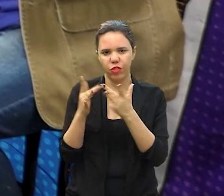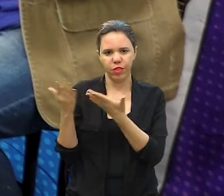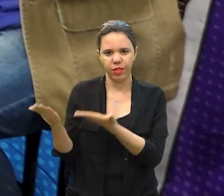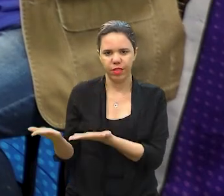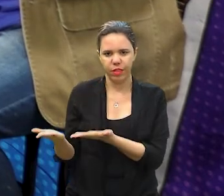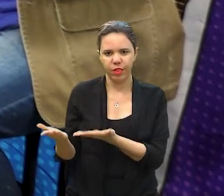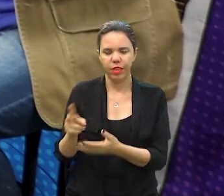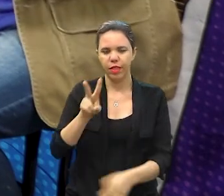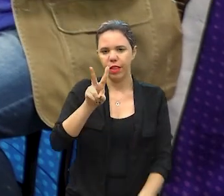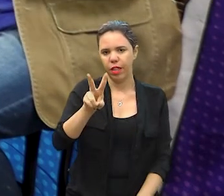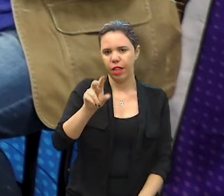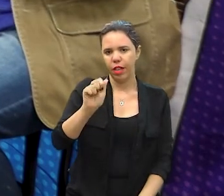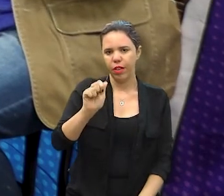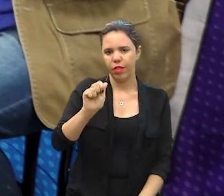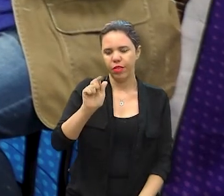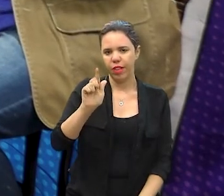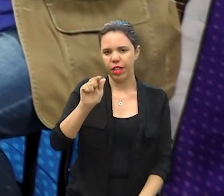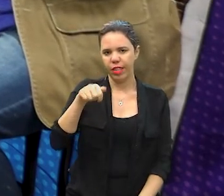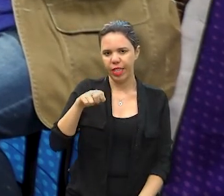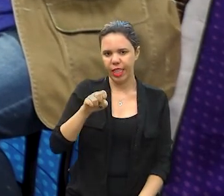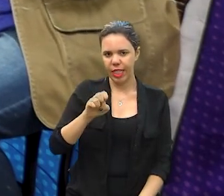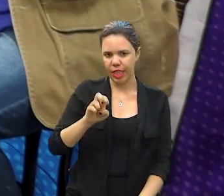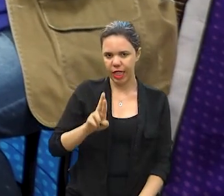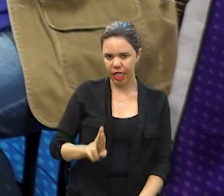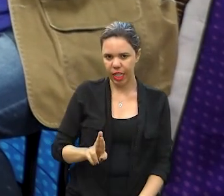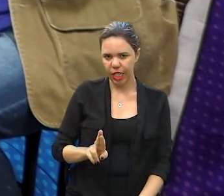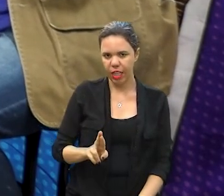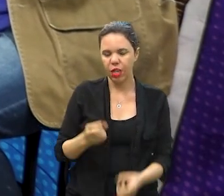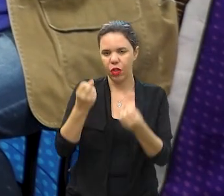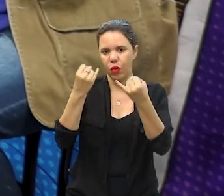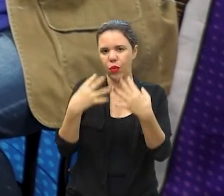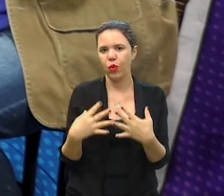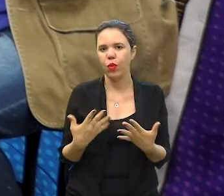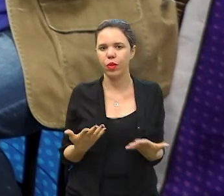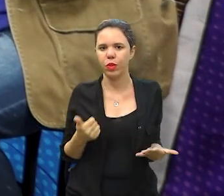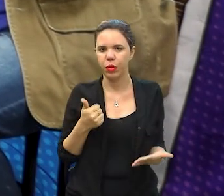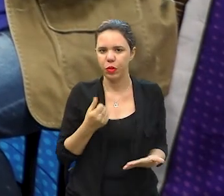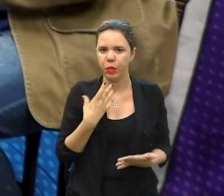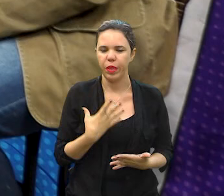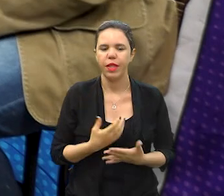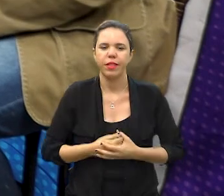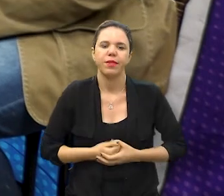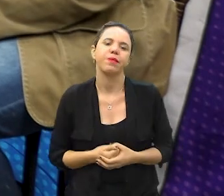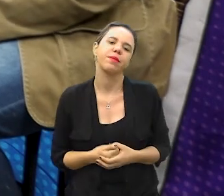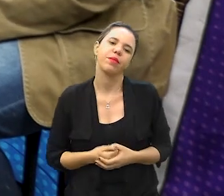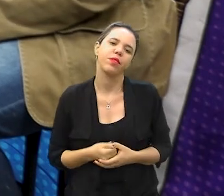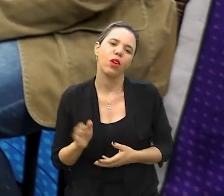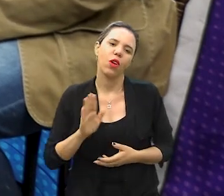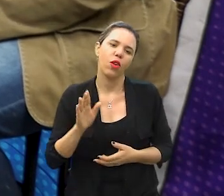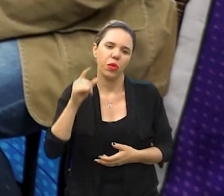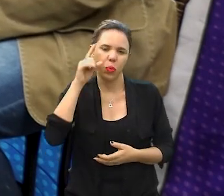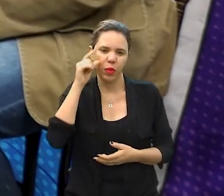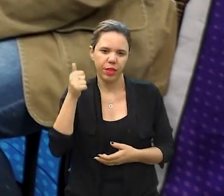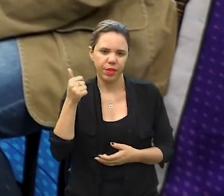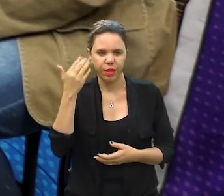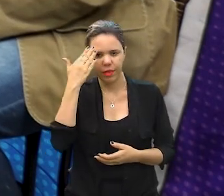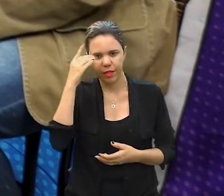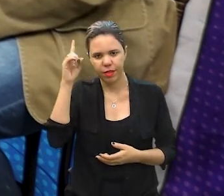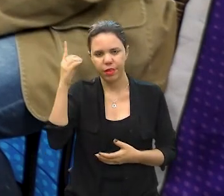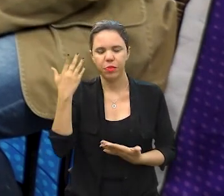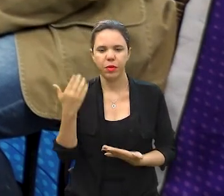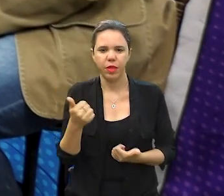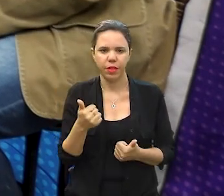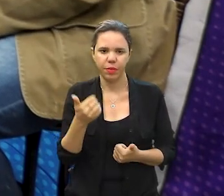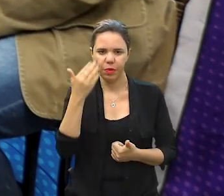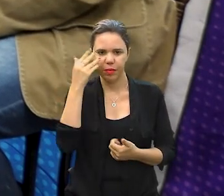o Wagner, que vai falar sobre o quadrinho dele, Kimbar. Tudo bem, Wagner? Olá, Michel, tudo bem? Graças a Deus. E você?